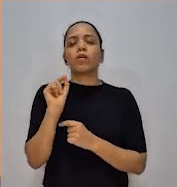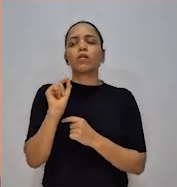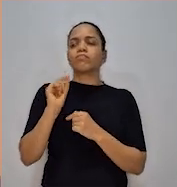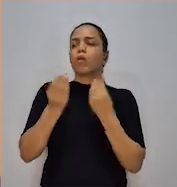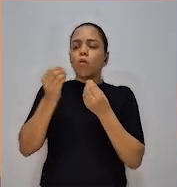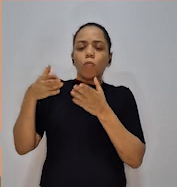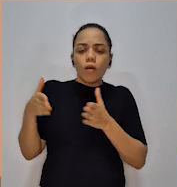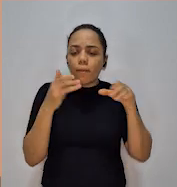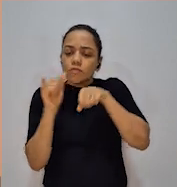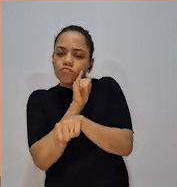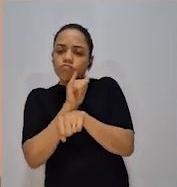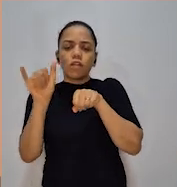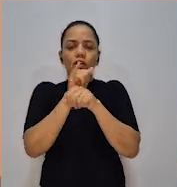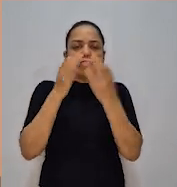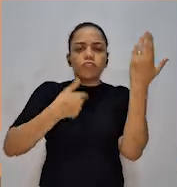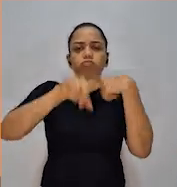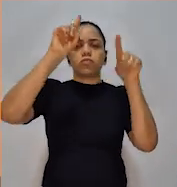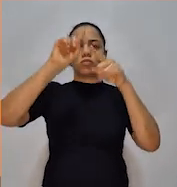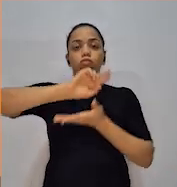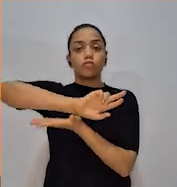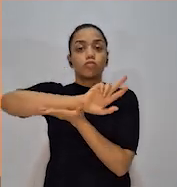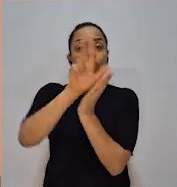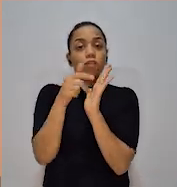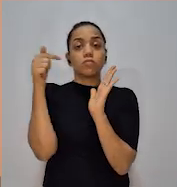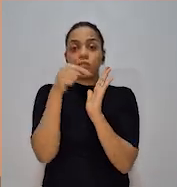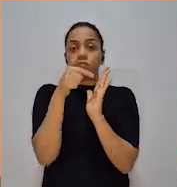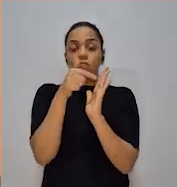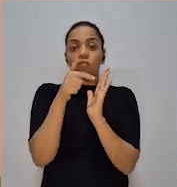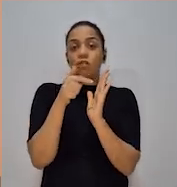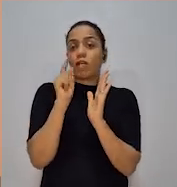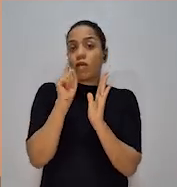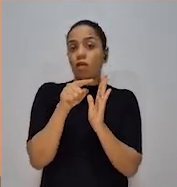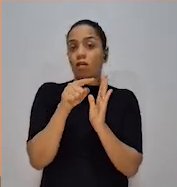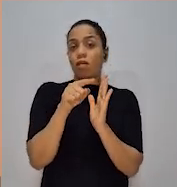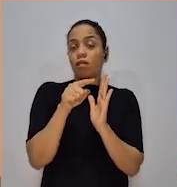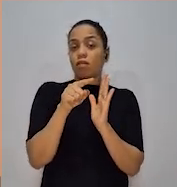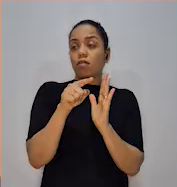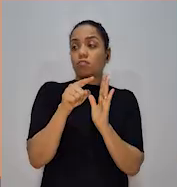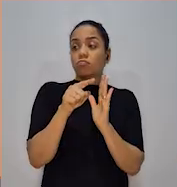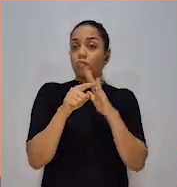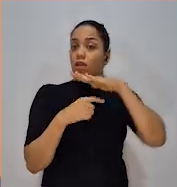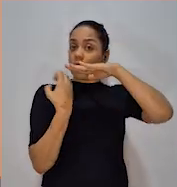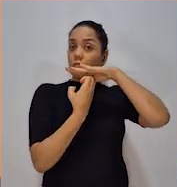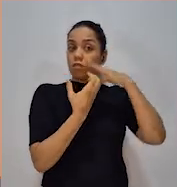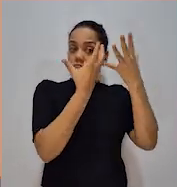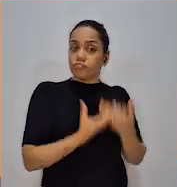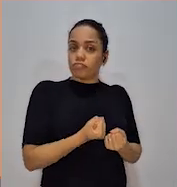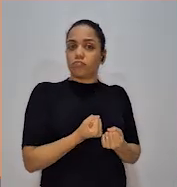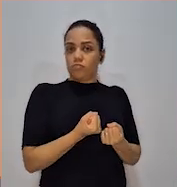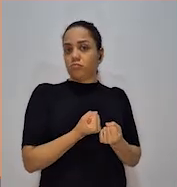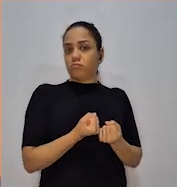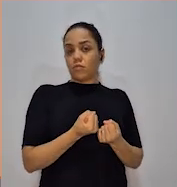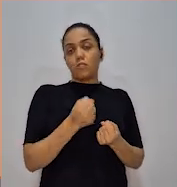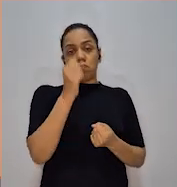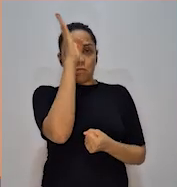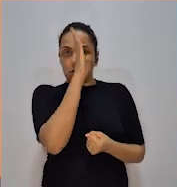caminhos possíveis para que a diversidade seja um fato, parte da estratégia das empresas baianas e brasileiras.